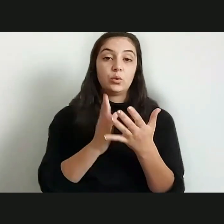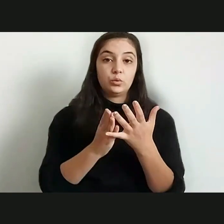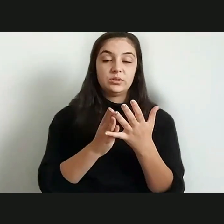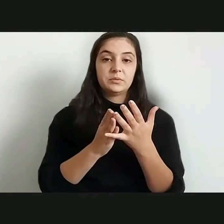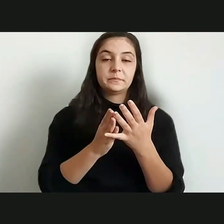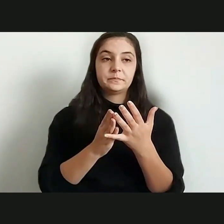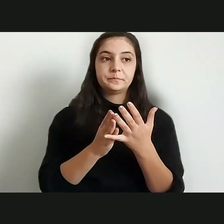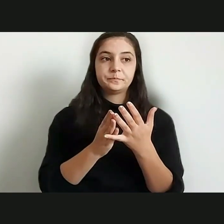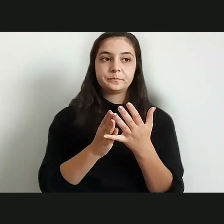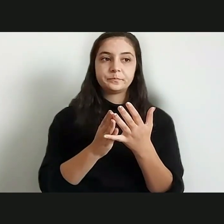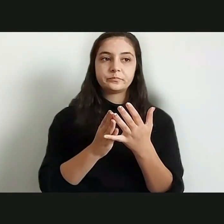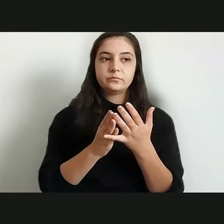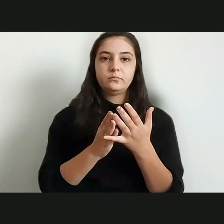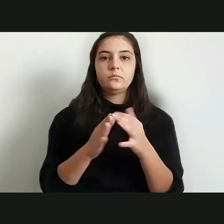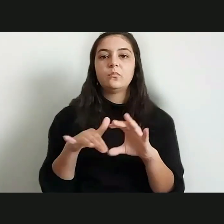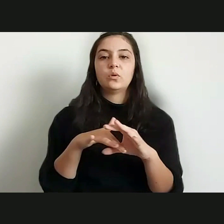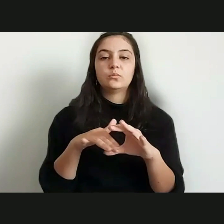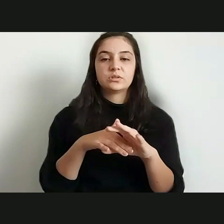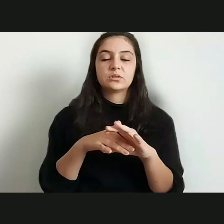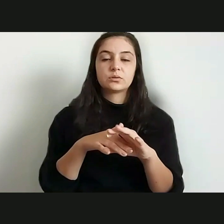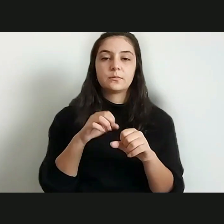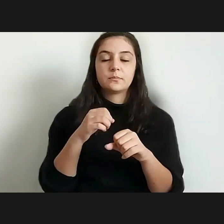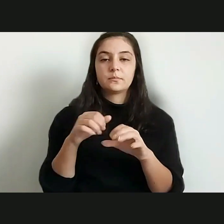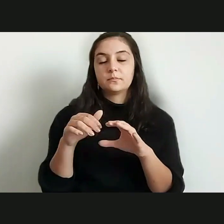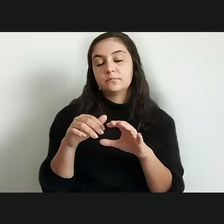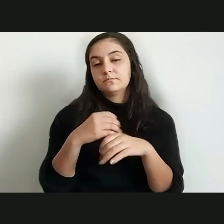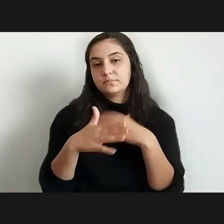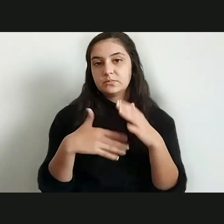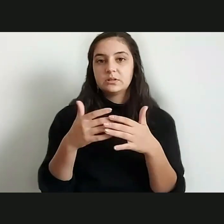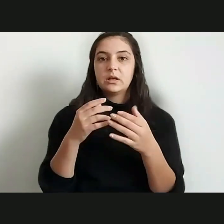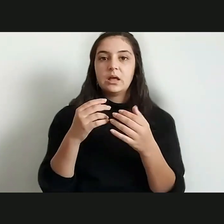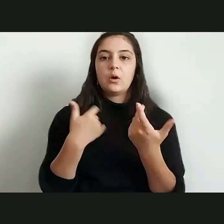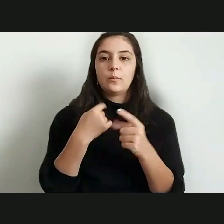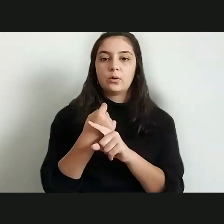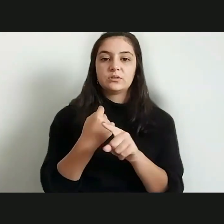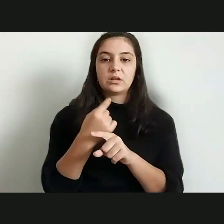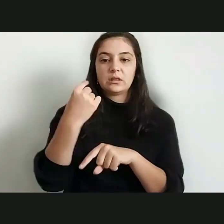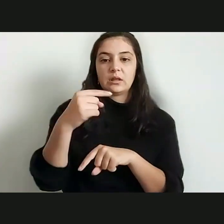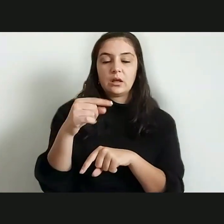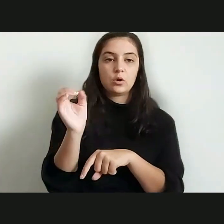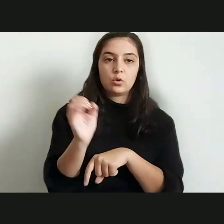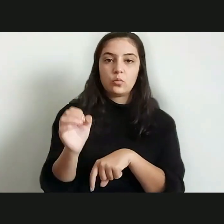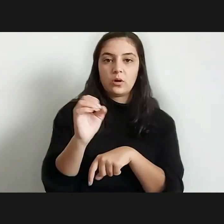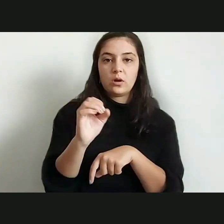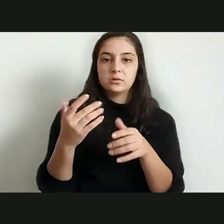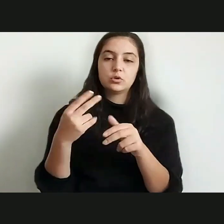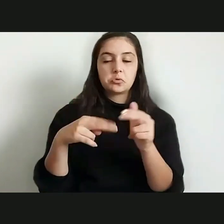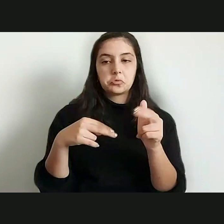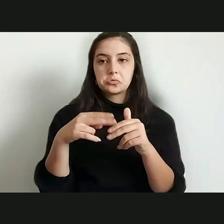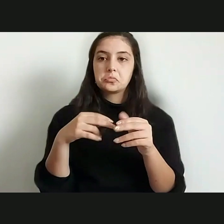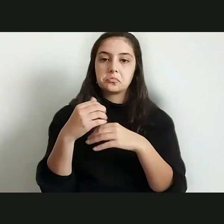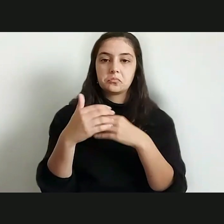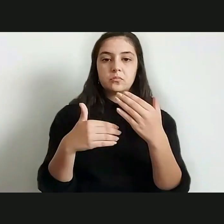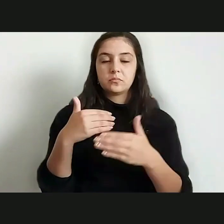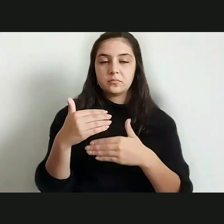para um bom processo de participação, que eu diria que não é uma condição que exista, é uma condição que se constrói ao longo do processo,